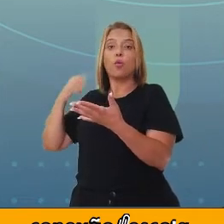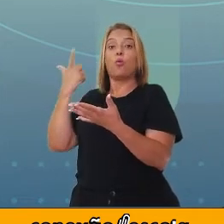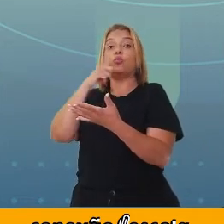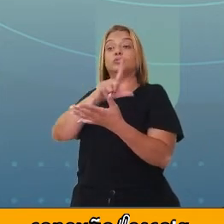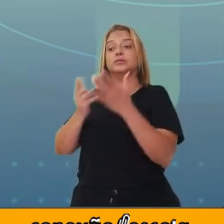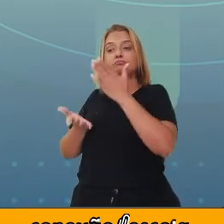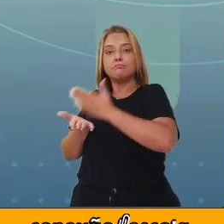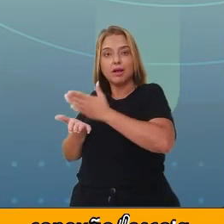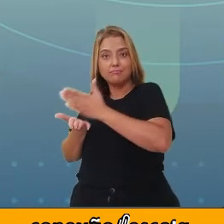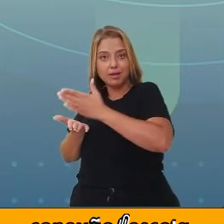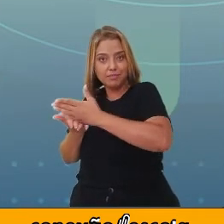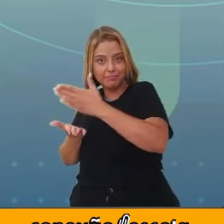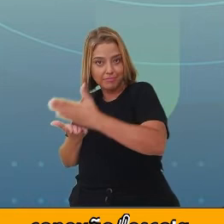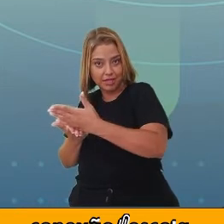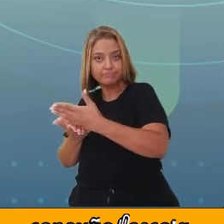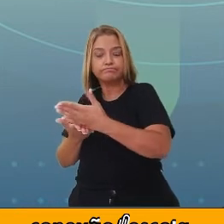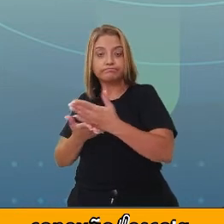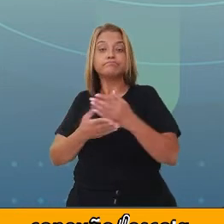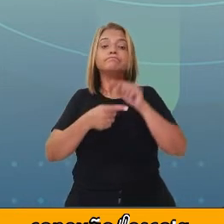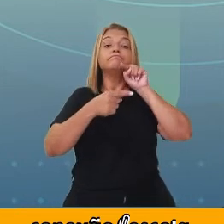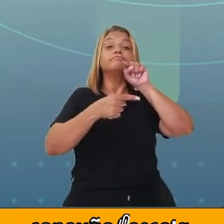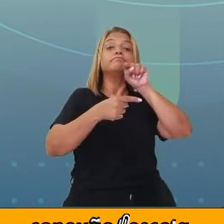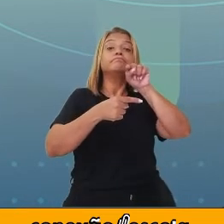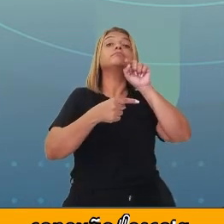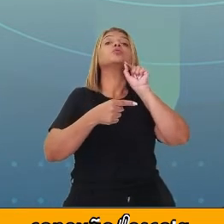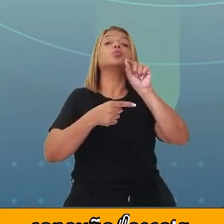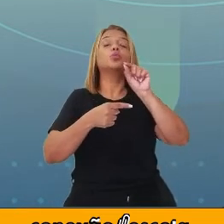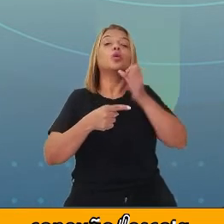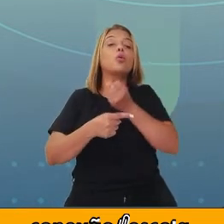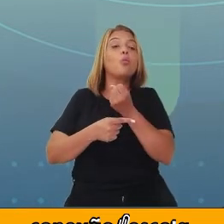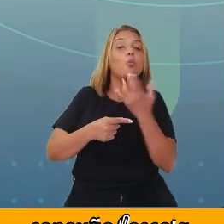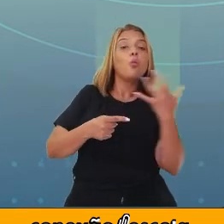da situação no numerador.